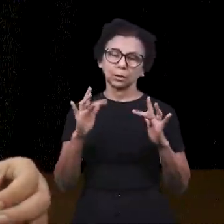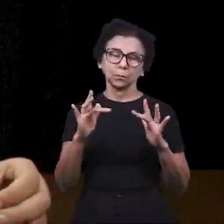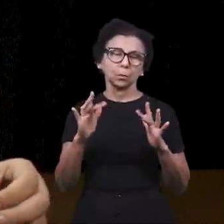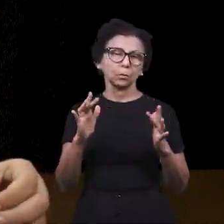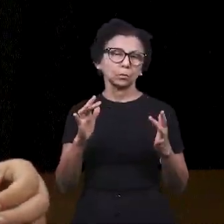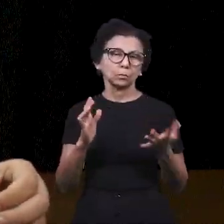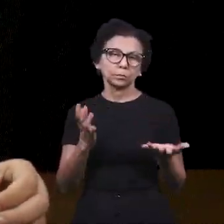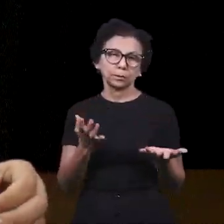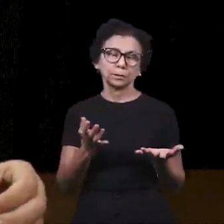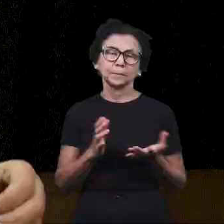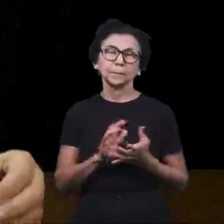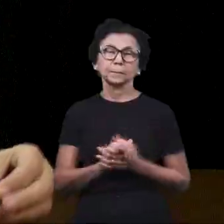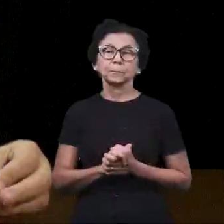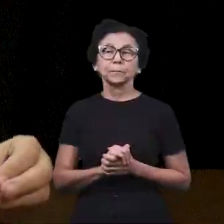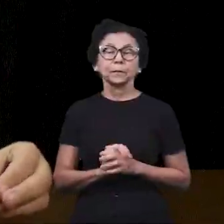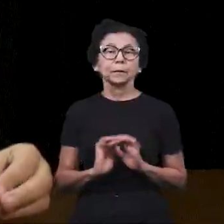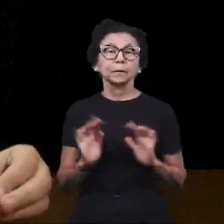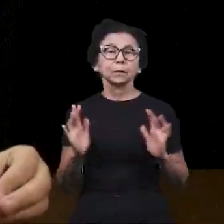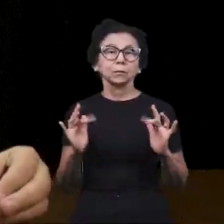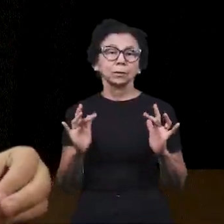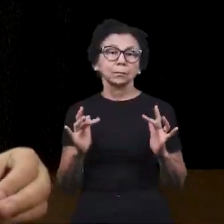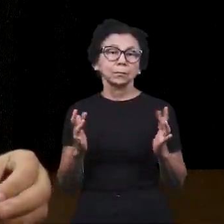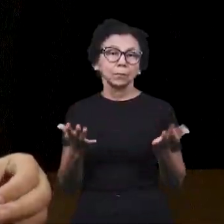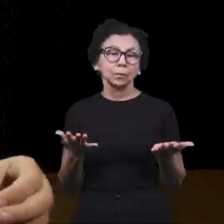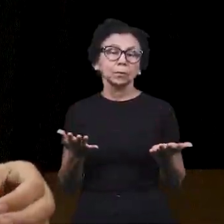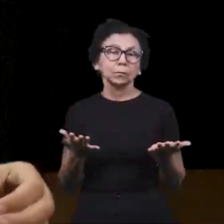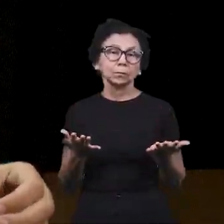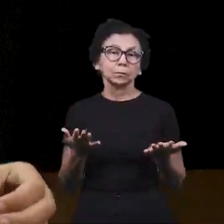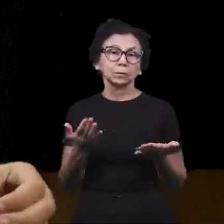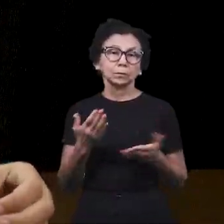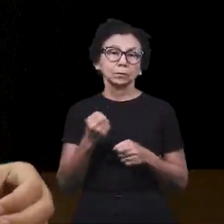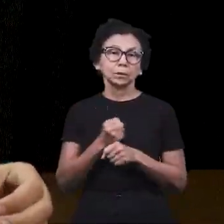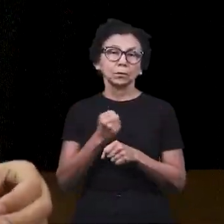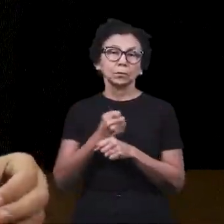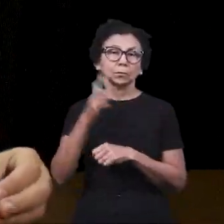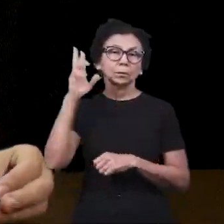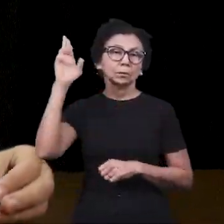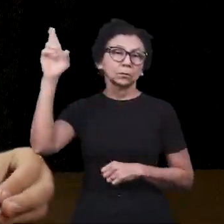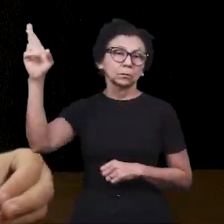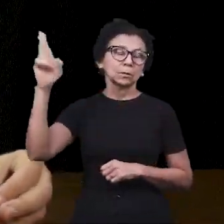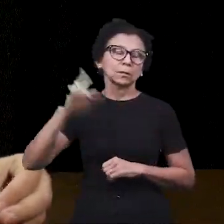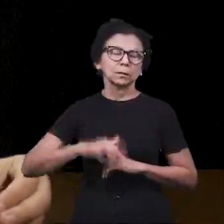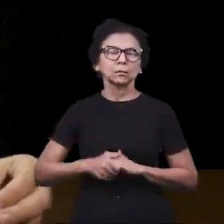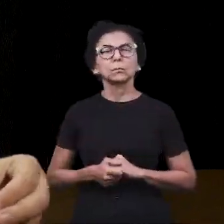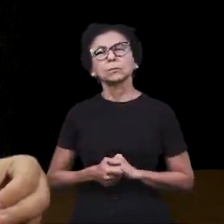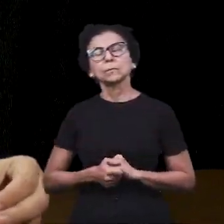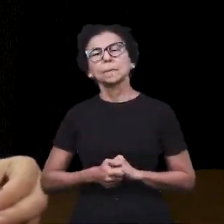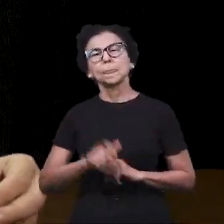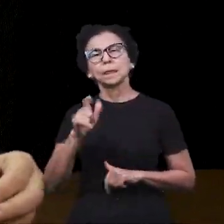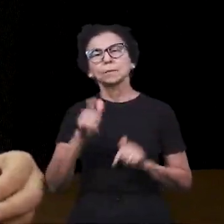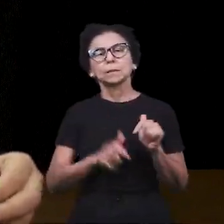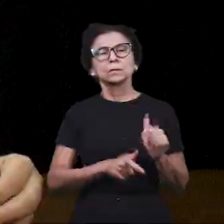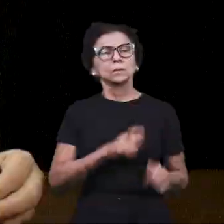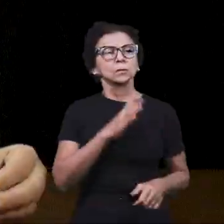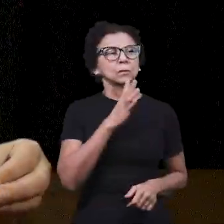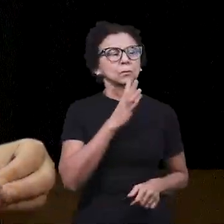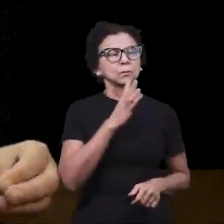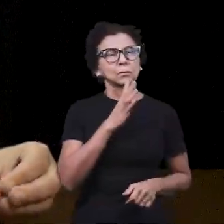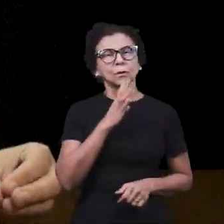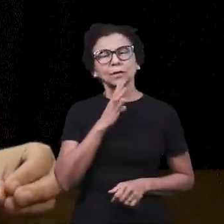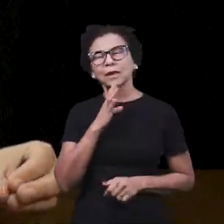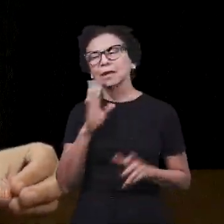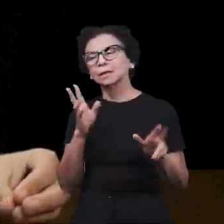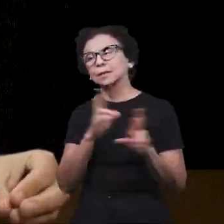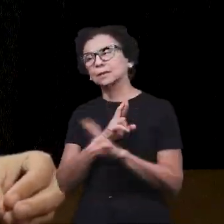Senhor. Até porque o namoro nesta obra, ele é um namoro onde as pessoas se conhecem,